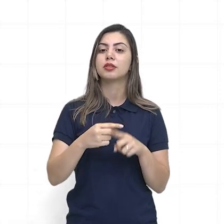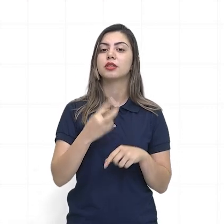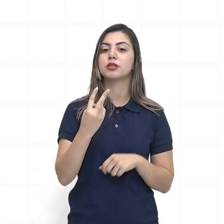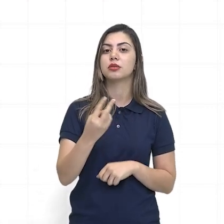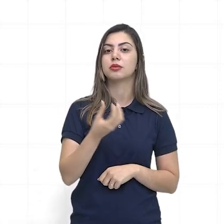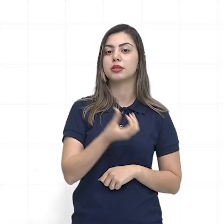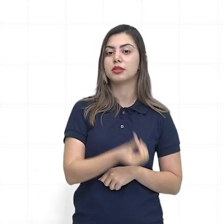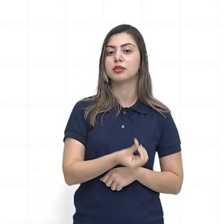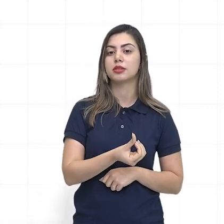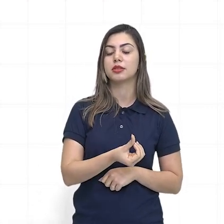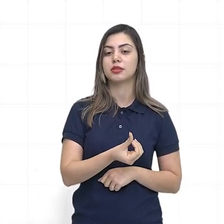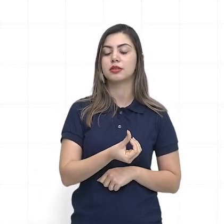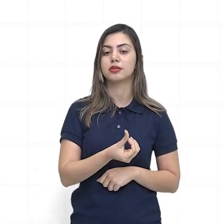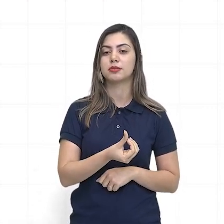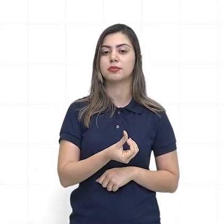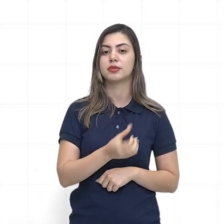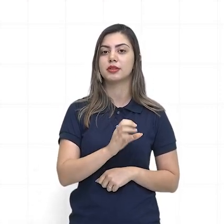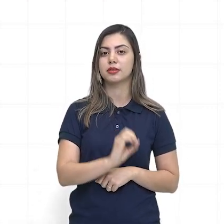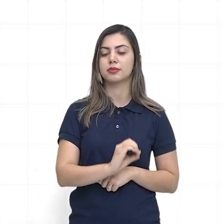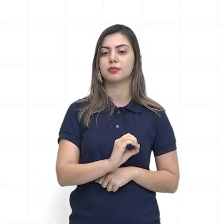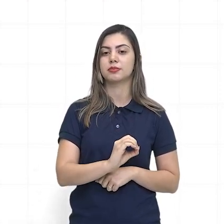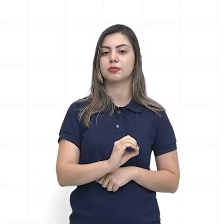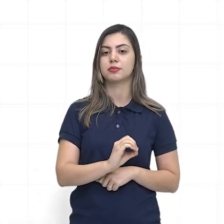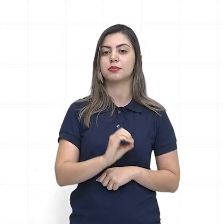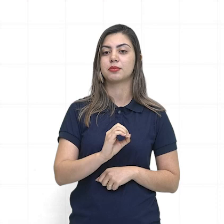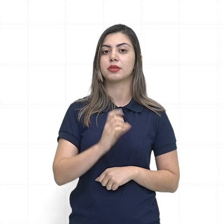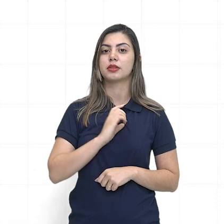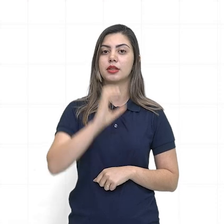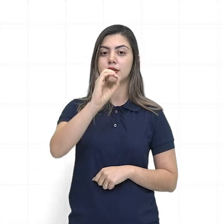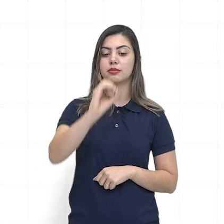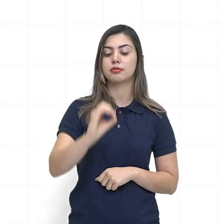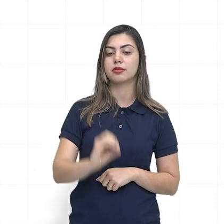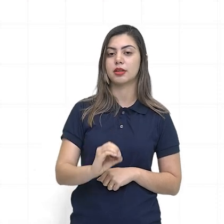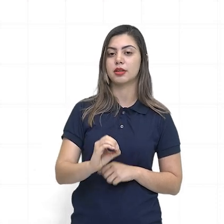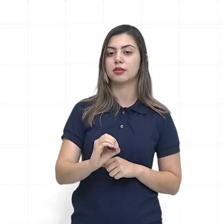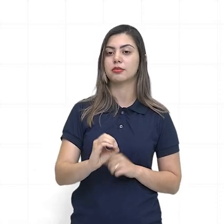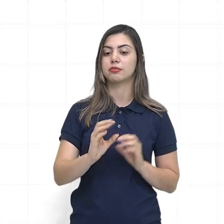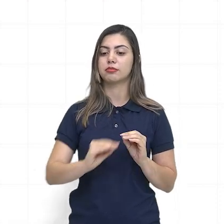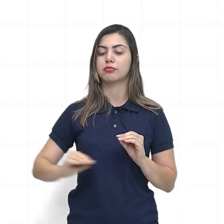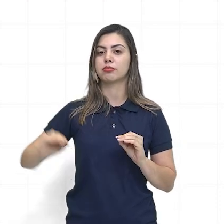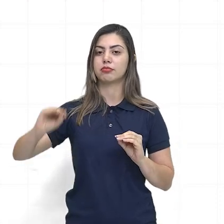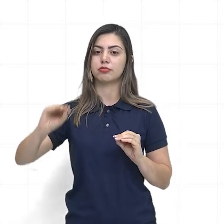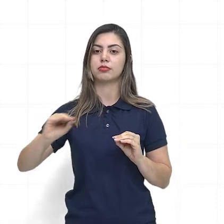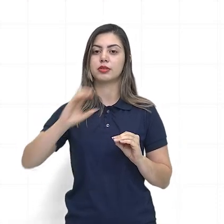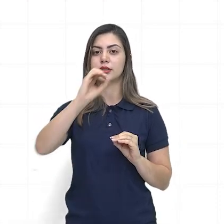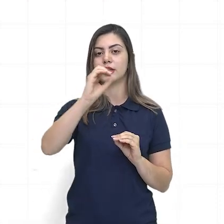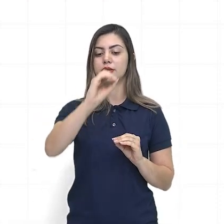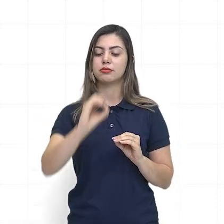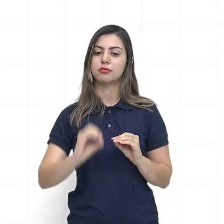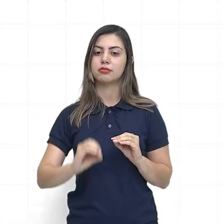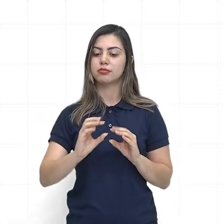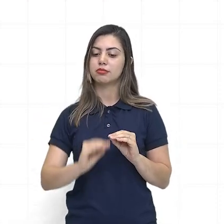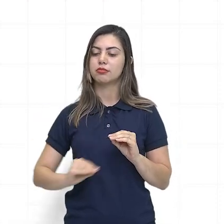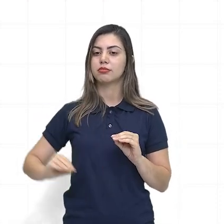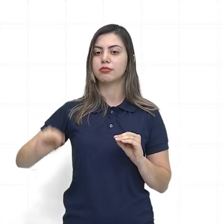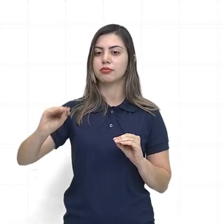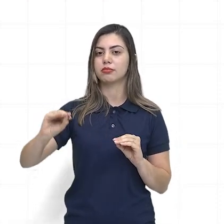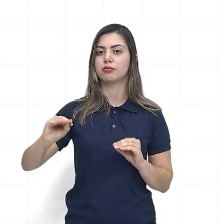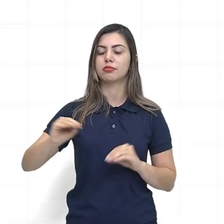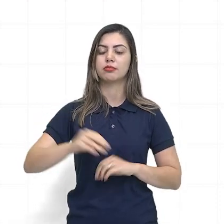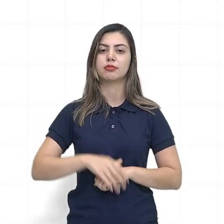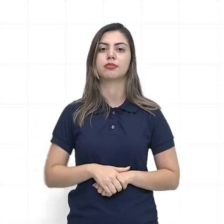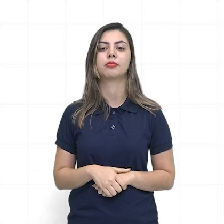2, 6, 0. Baixou um zero aqui. Baixou um zero